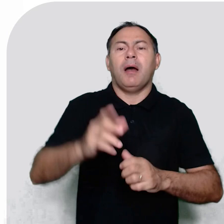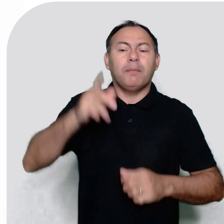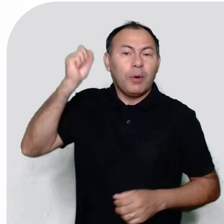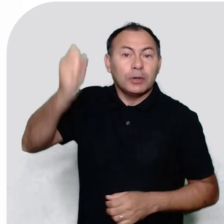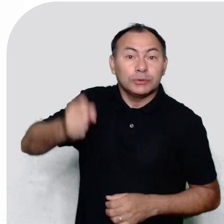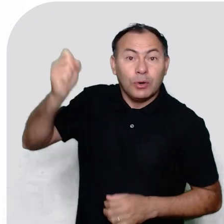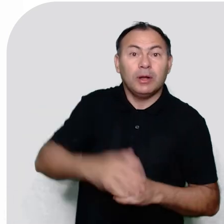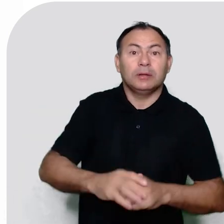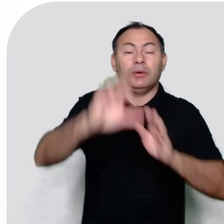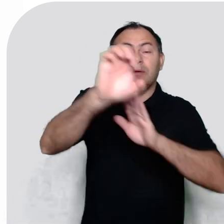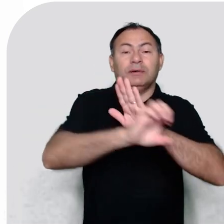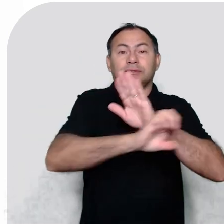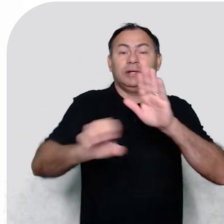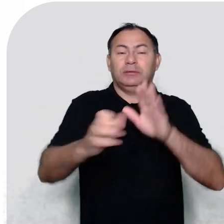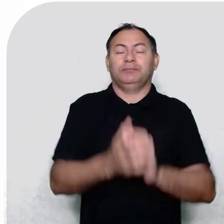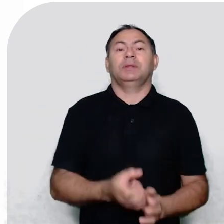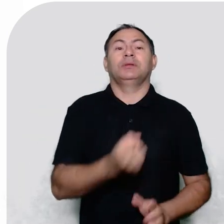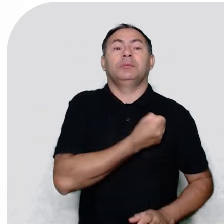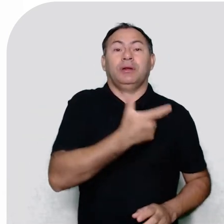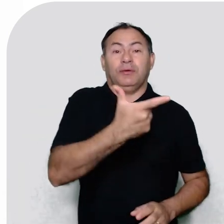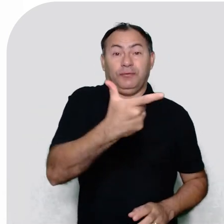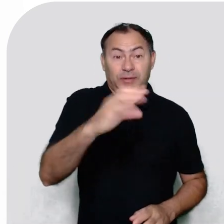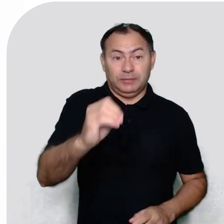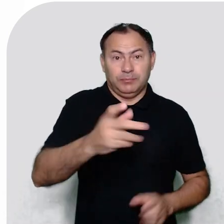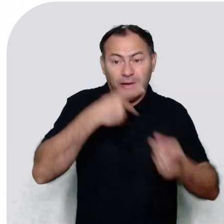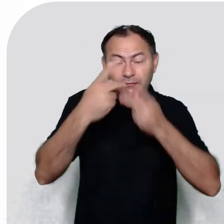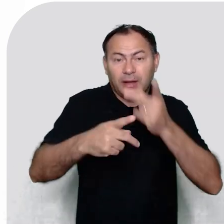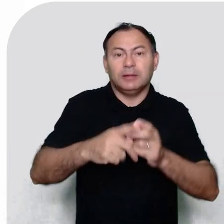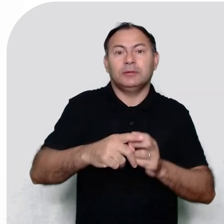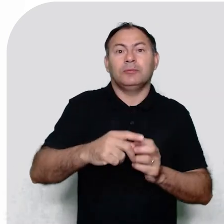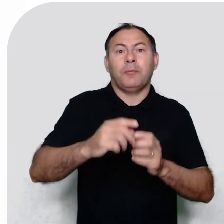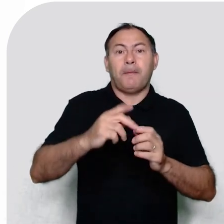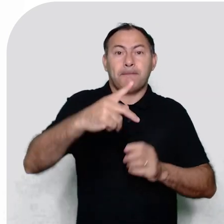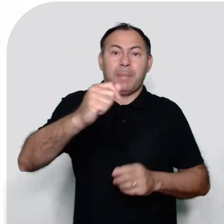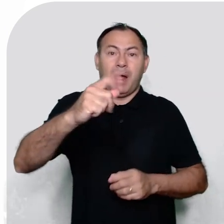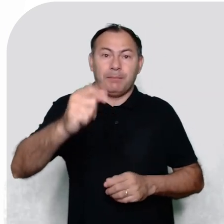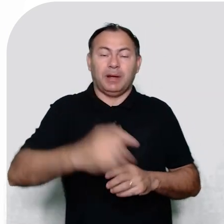Nunciandi, número 20. Diz assim São Paulo VI: